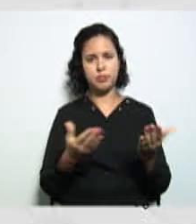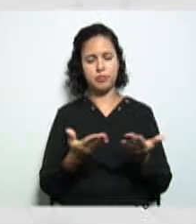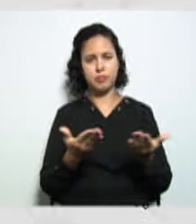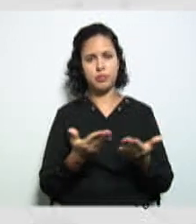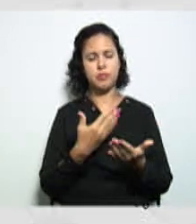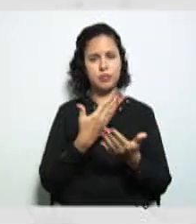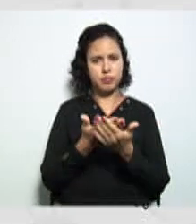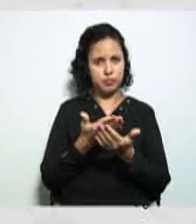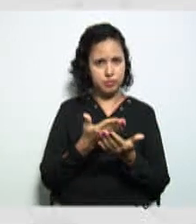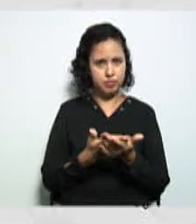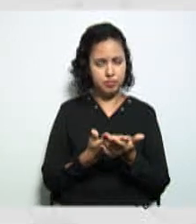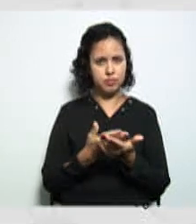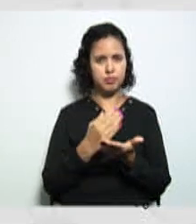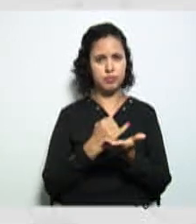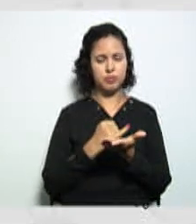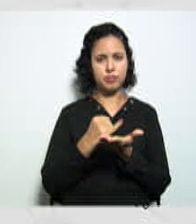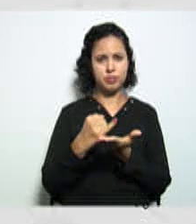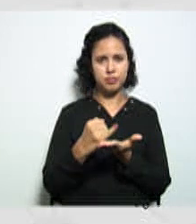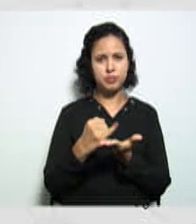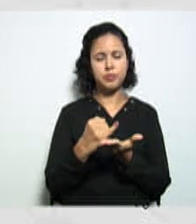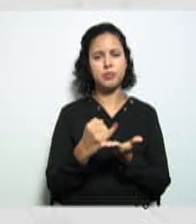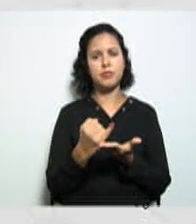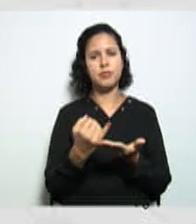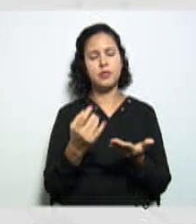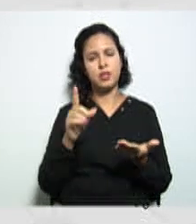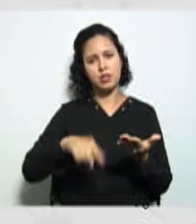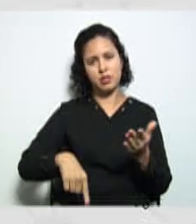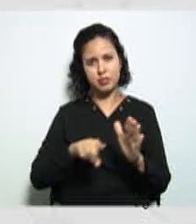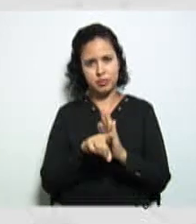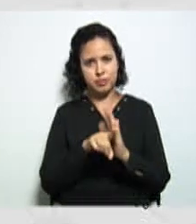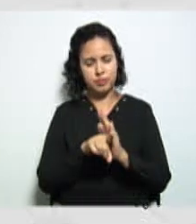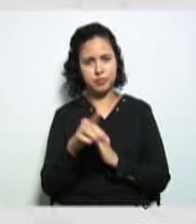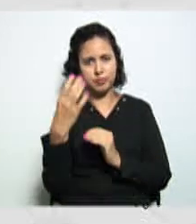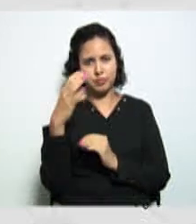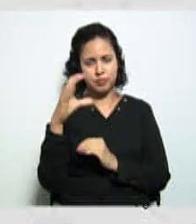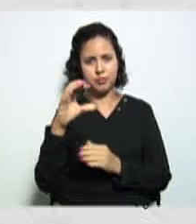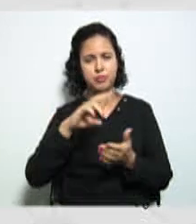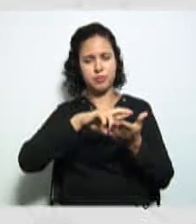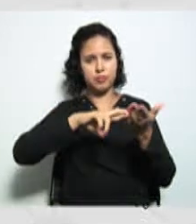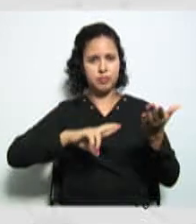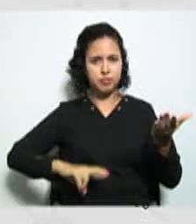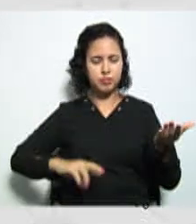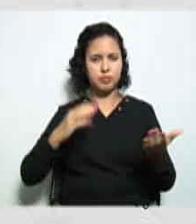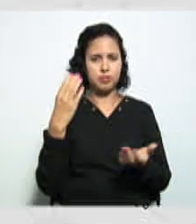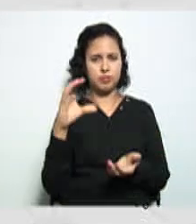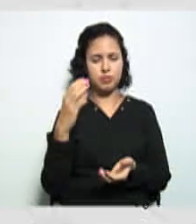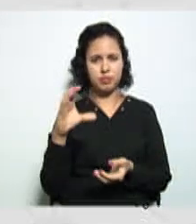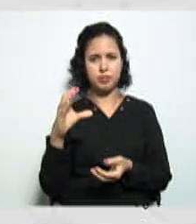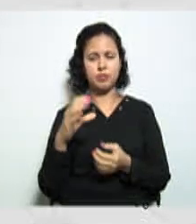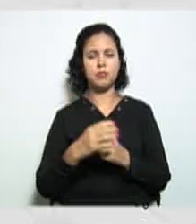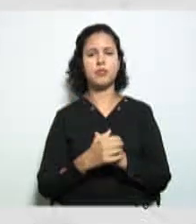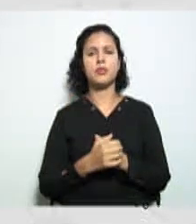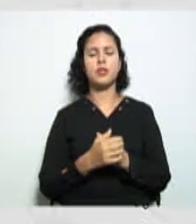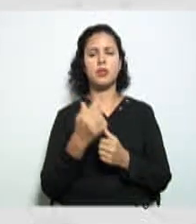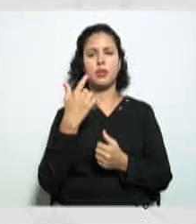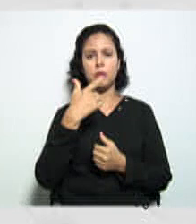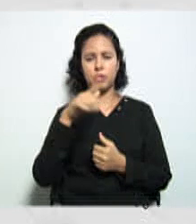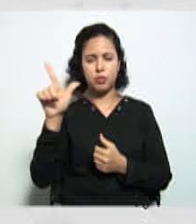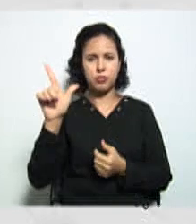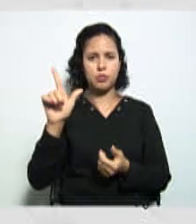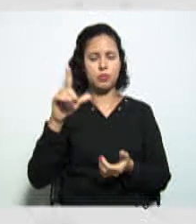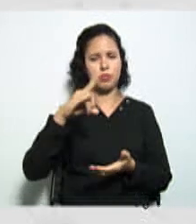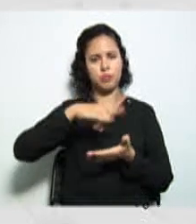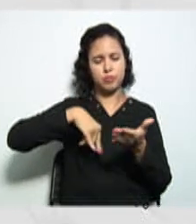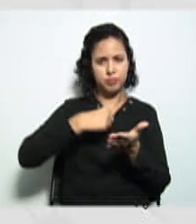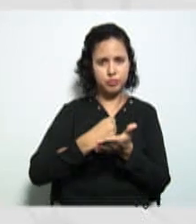abordar inicialmente. Então, nós temos aí pesquisa científica, redação científica e outros